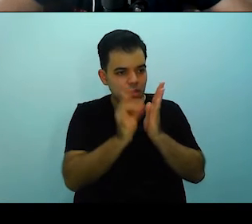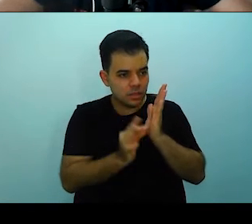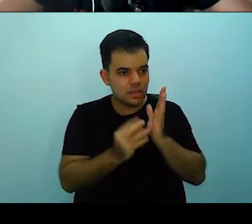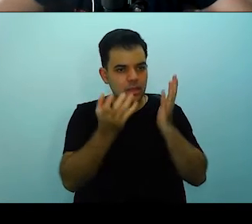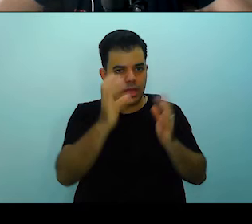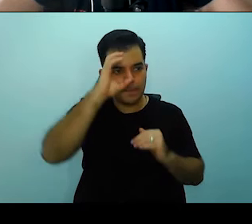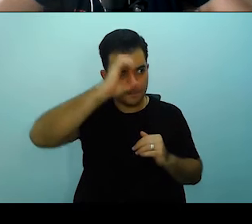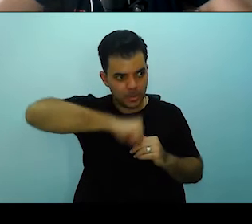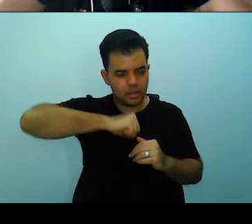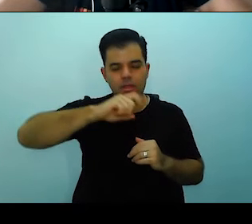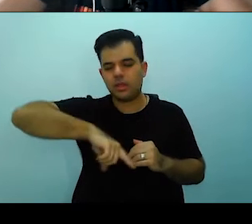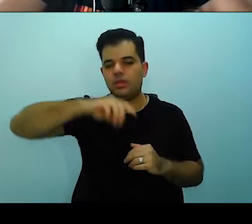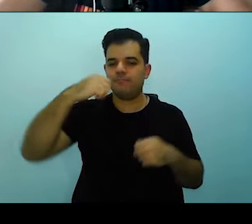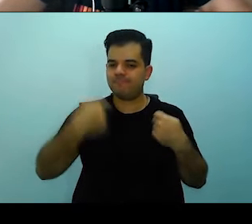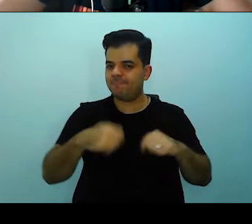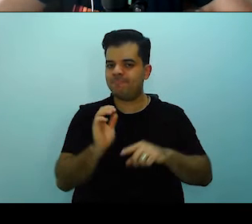Pode passar?